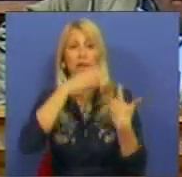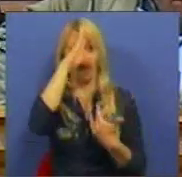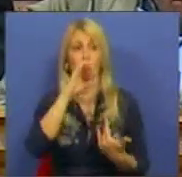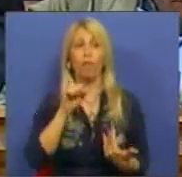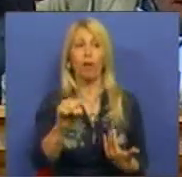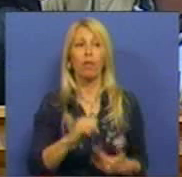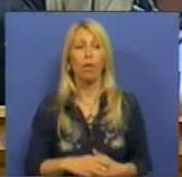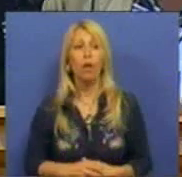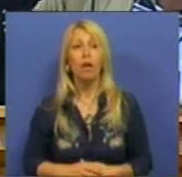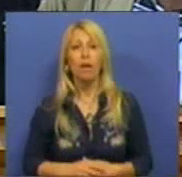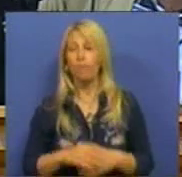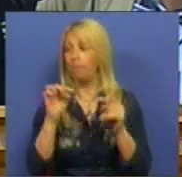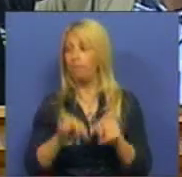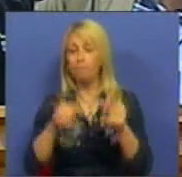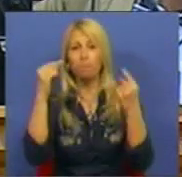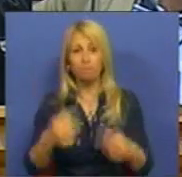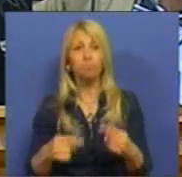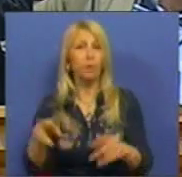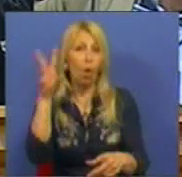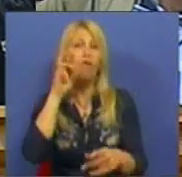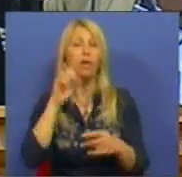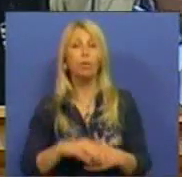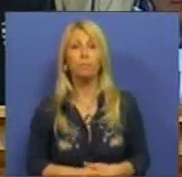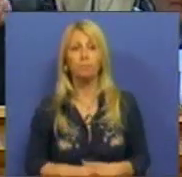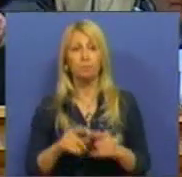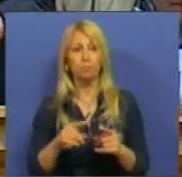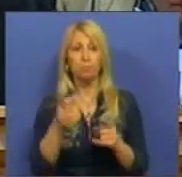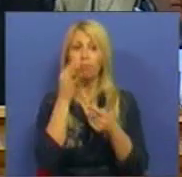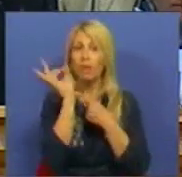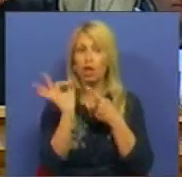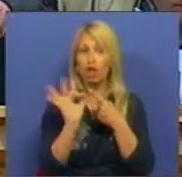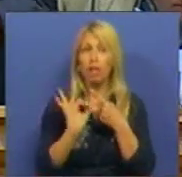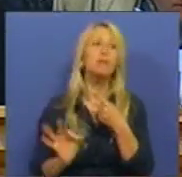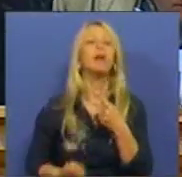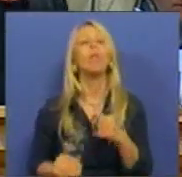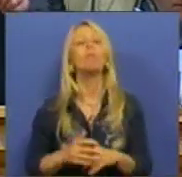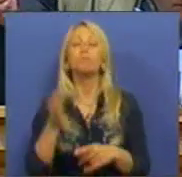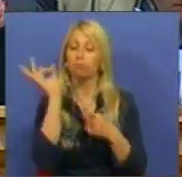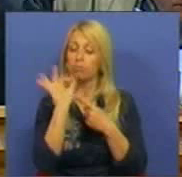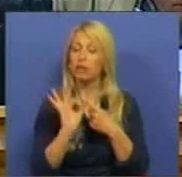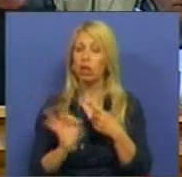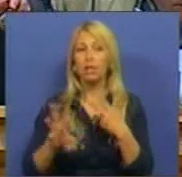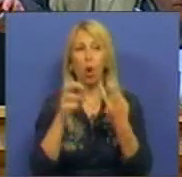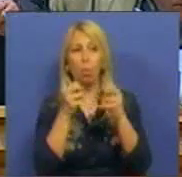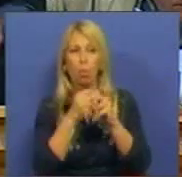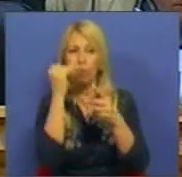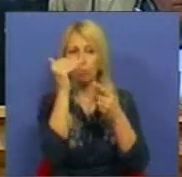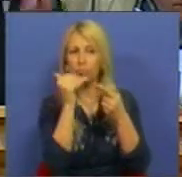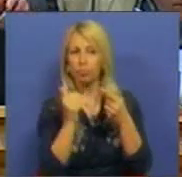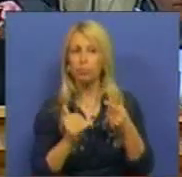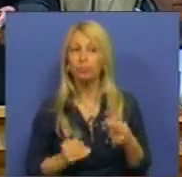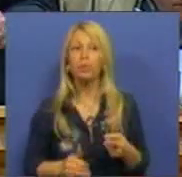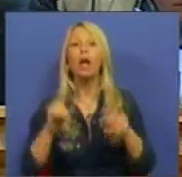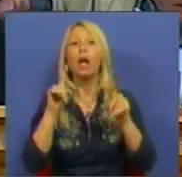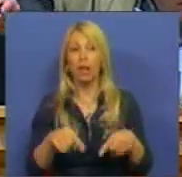Governo, aqui tivesse ouvido a descrição dos problemas em concreto e